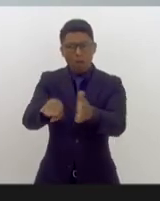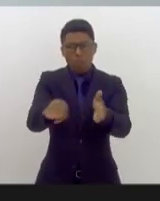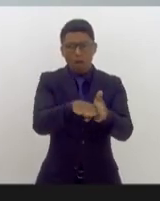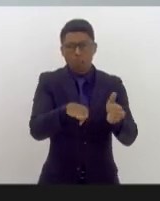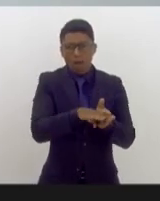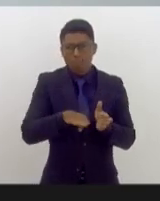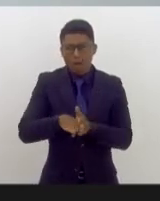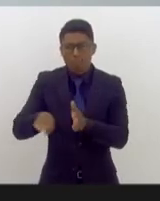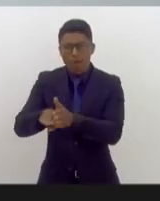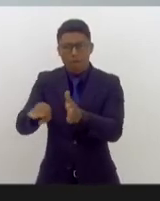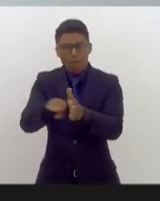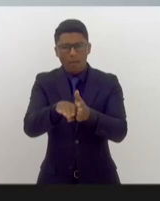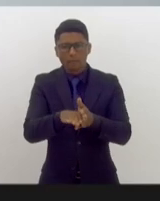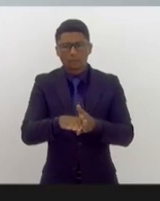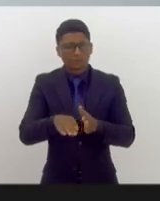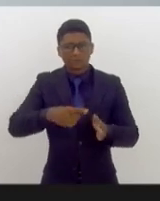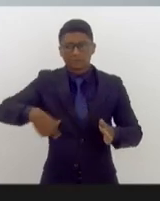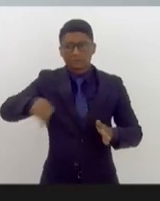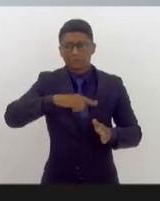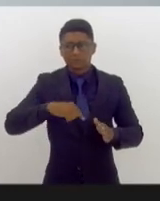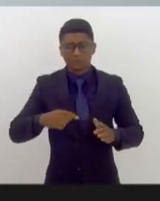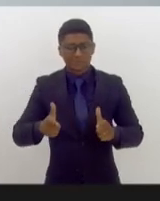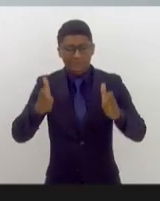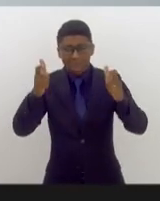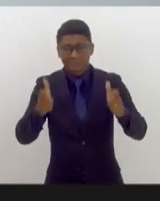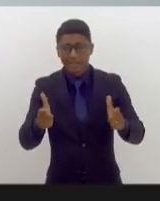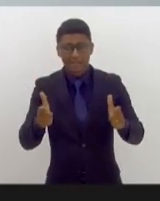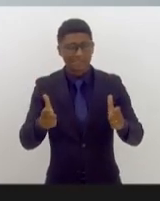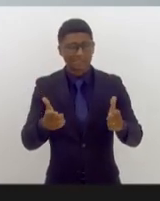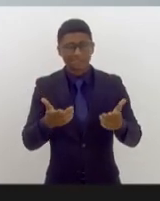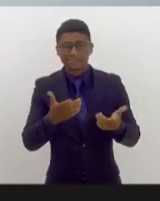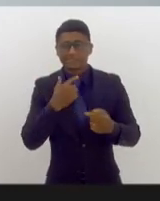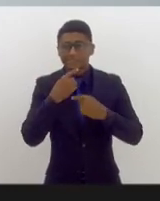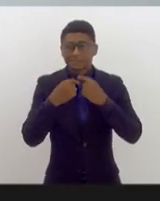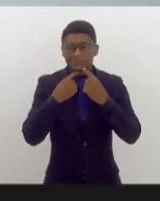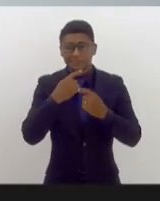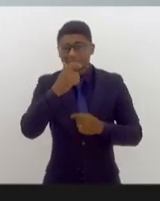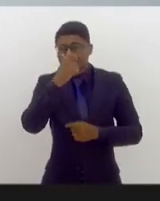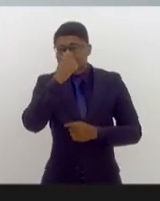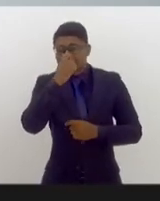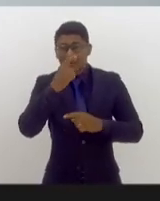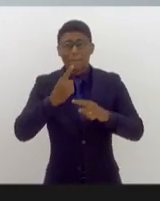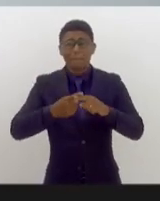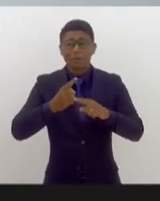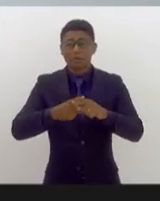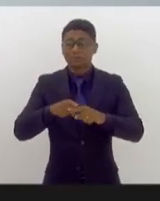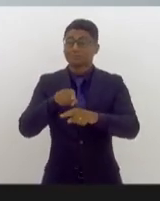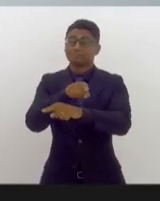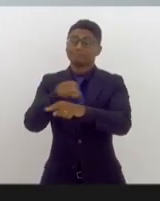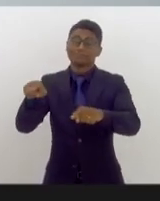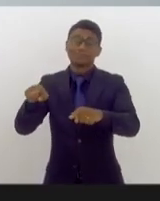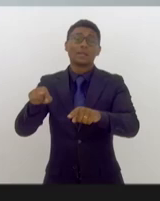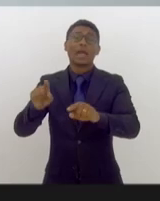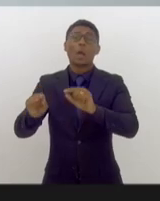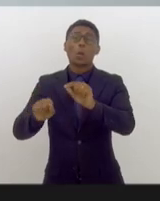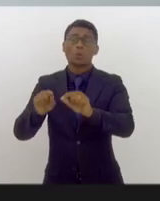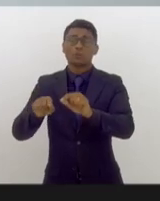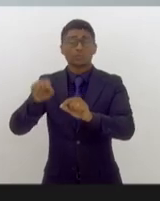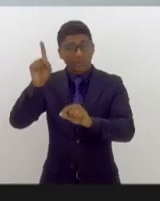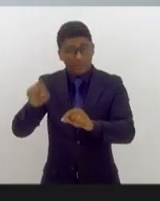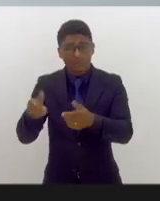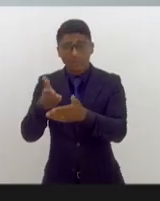estrutura e lugar para isso. E por quê? Por causa do que foi mencionado aqui. São trabalhadores em curso das